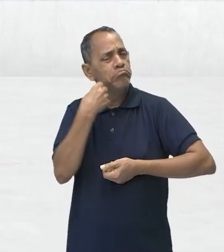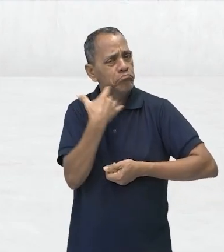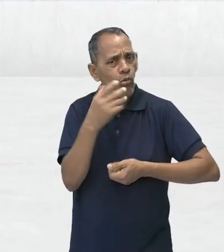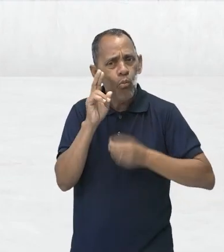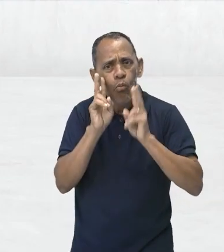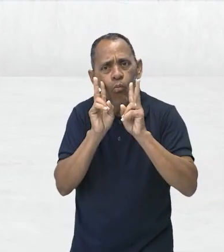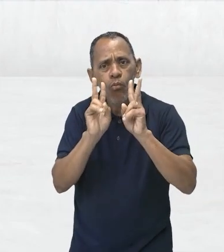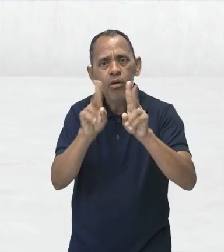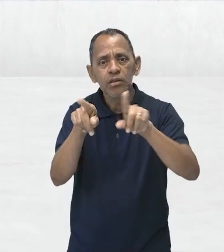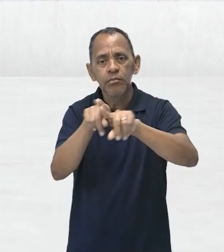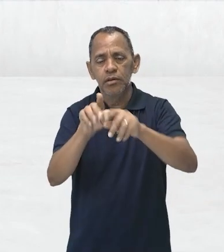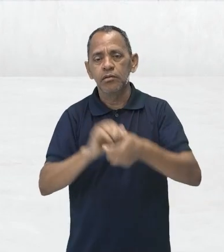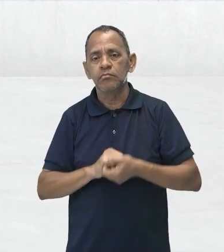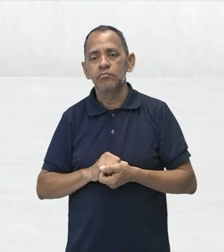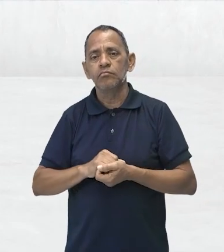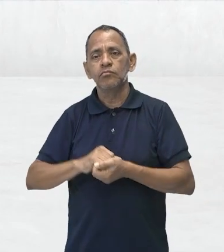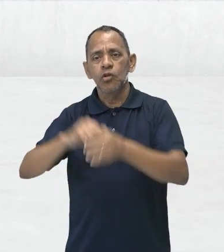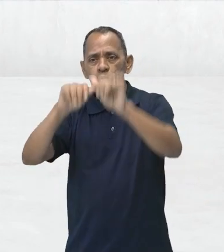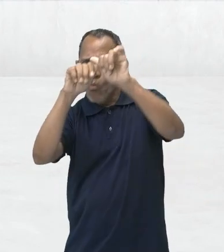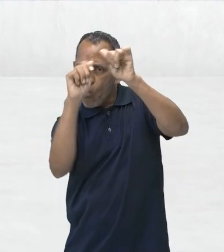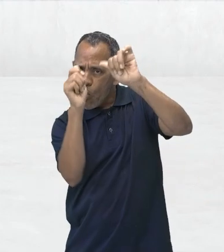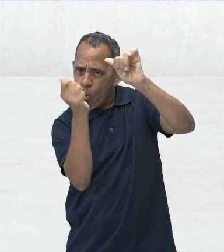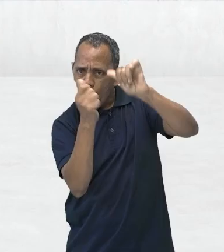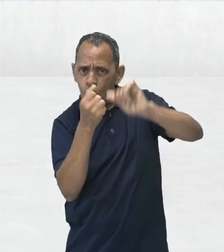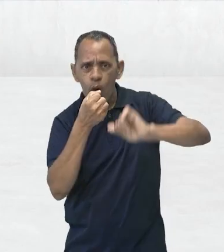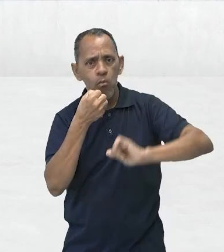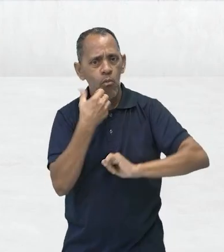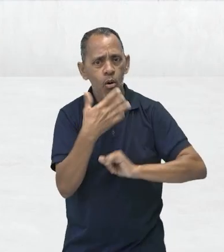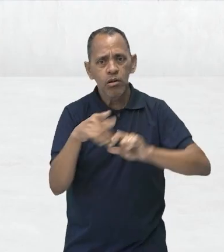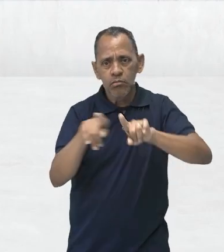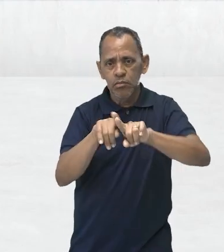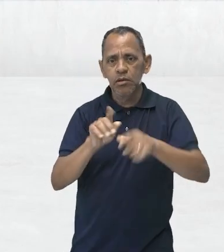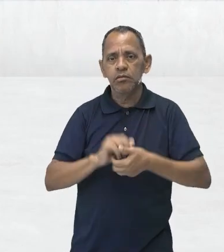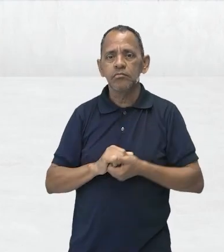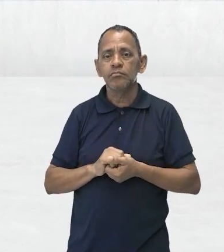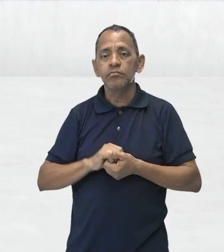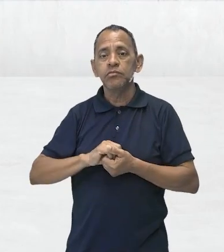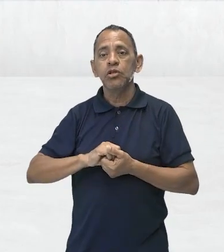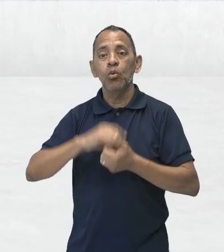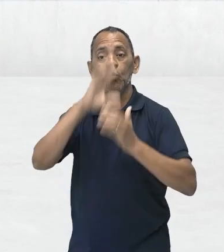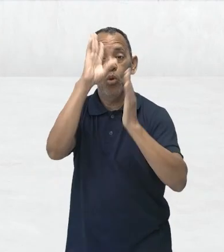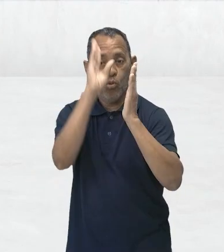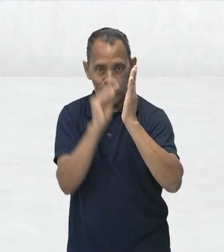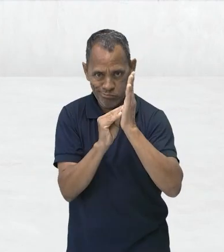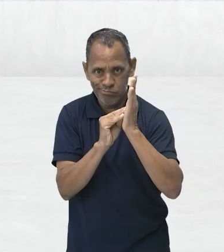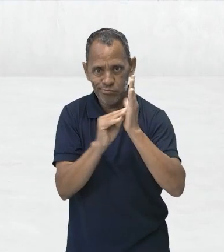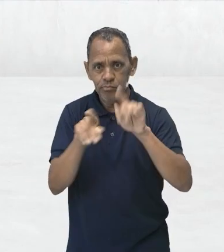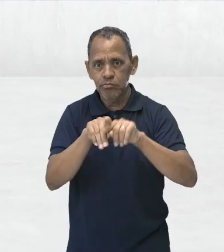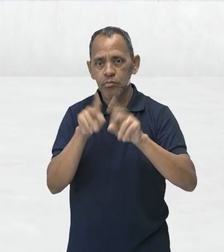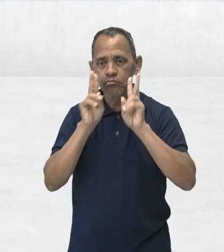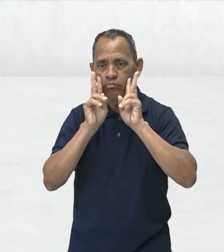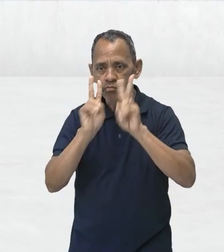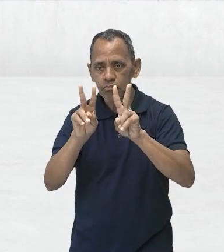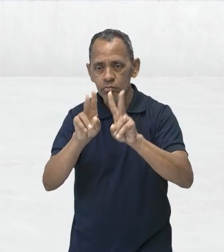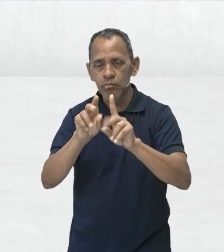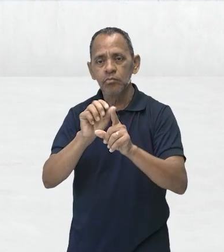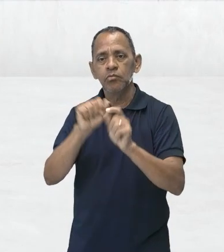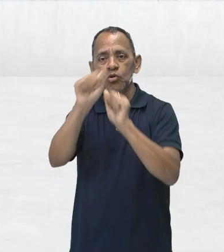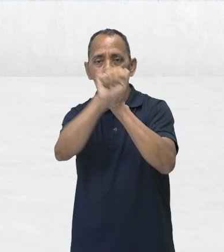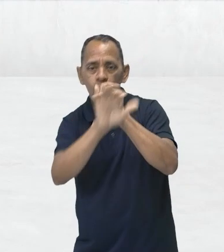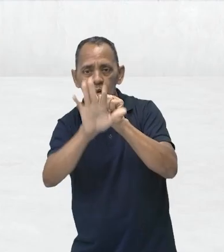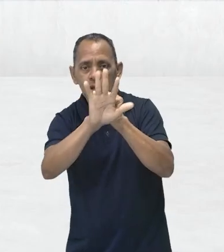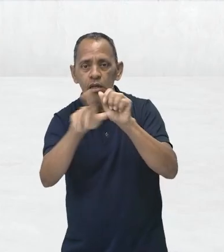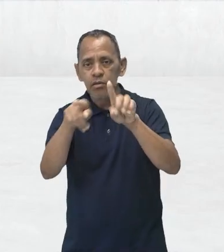olhar. As formas são agradáveis. Então, essa composição visual que o abstracionismo vai